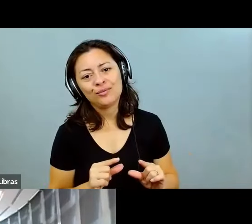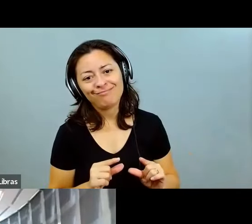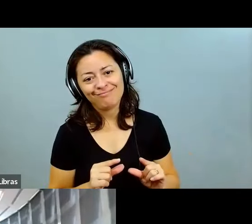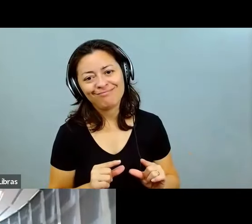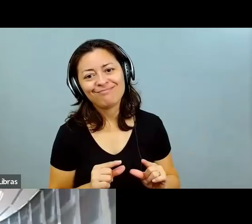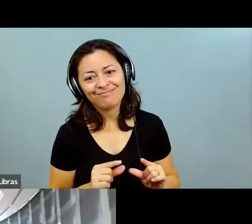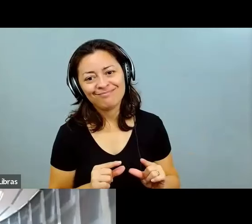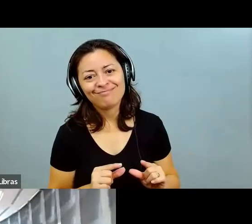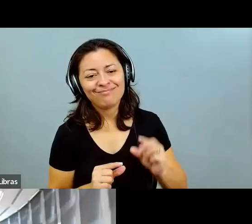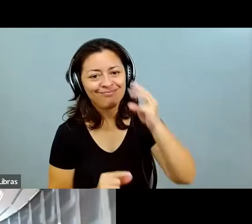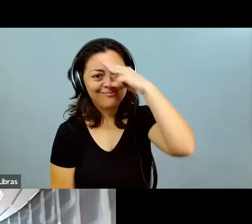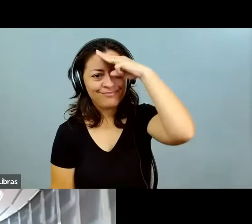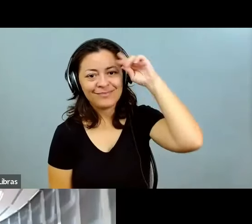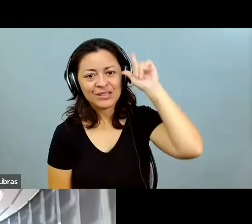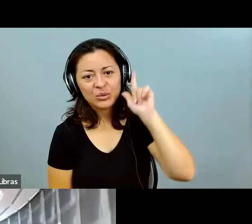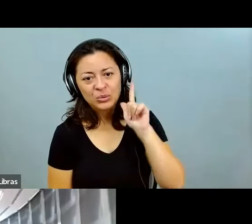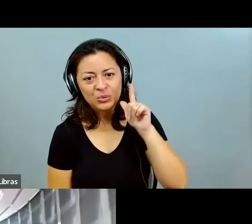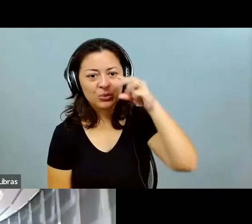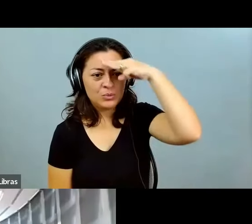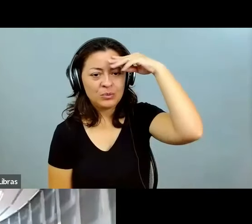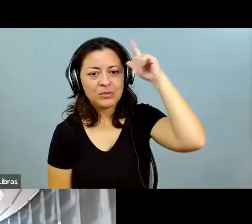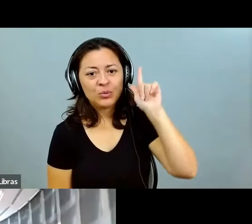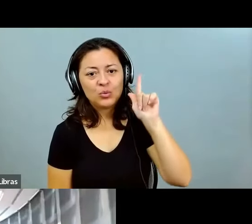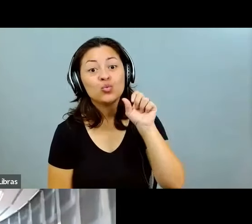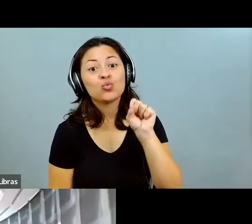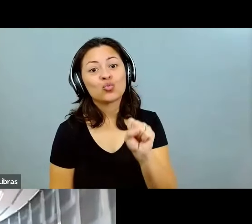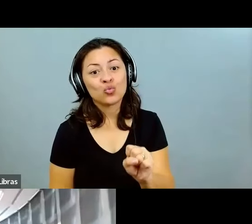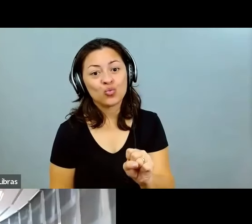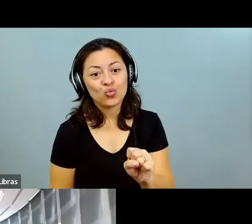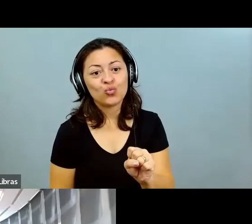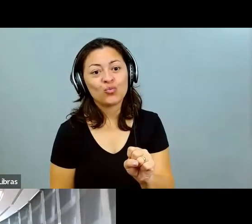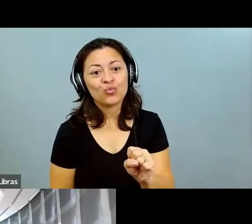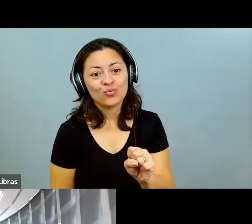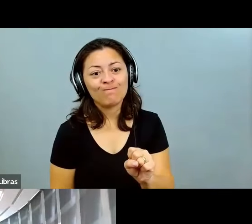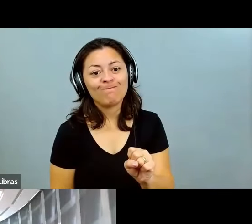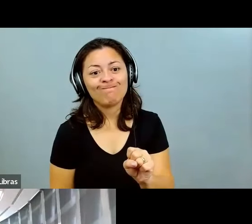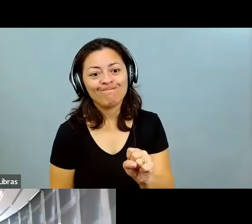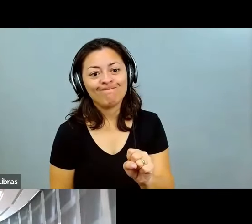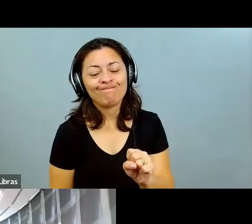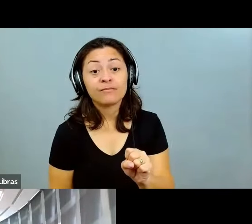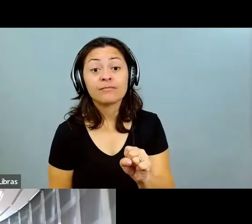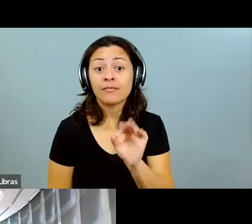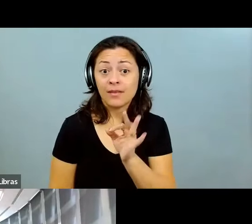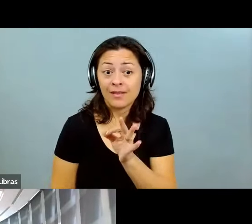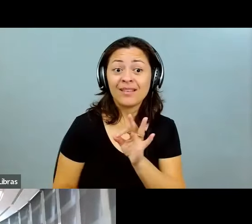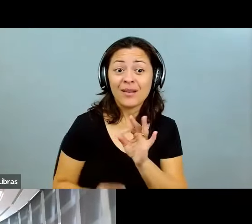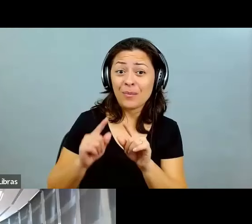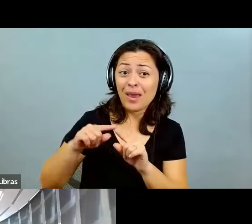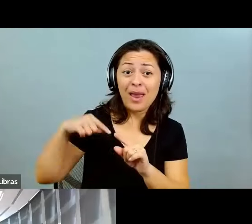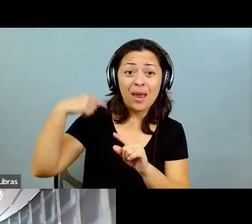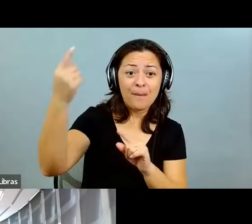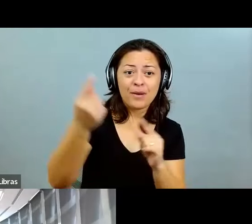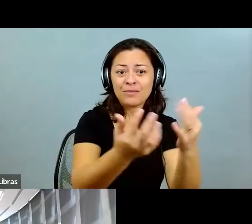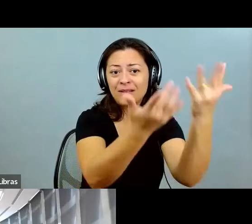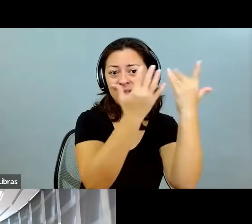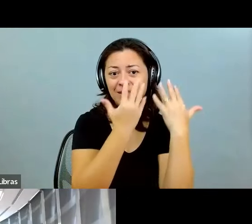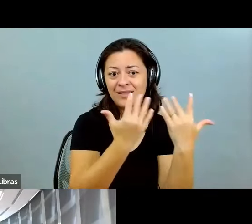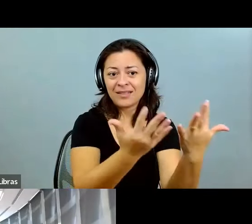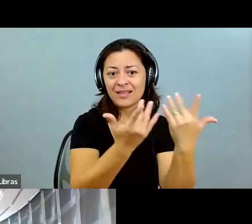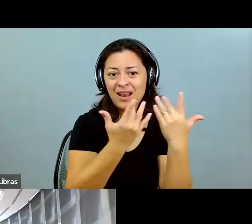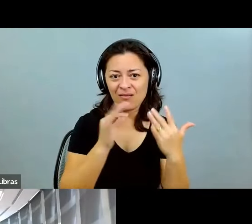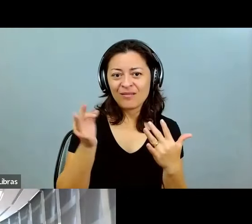no centro-oeste produziu muito mais produz at na próxima safra na na na próxima Essa realmente Sem dúvida nenhuma já vai ficar bem mais